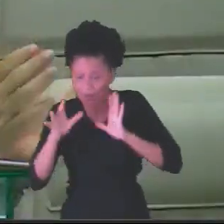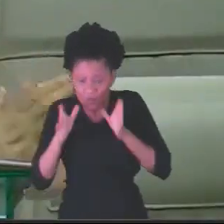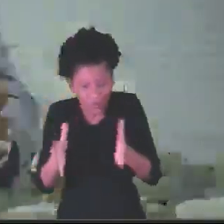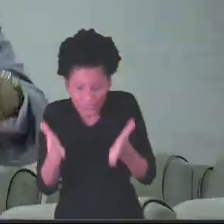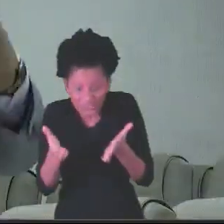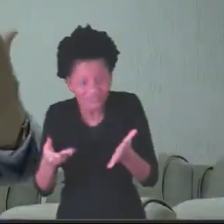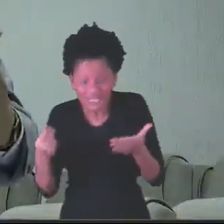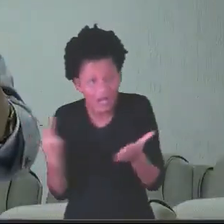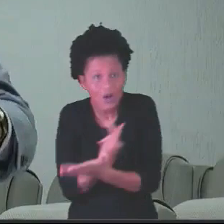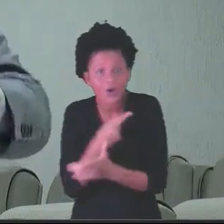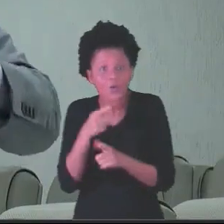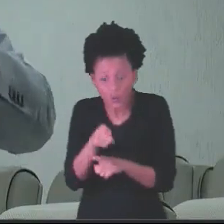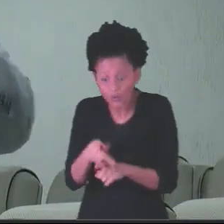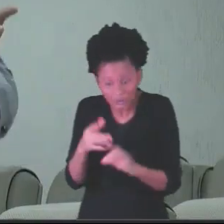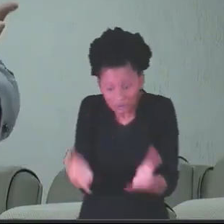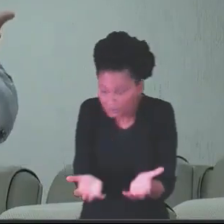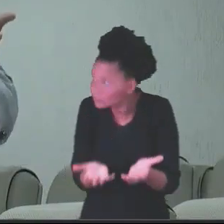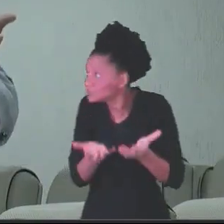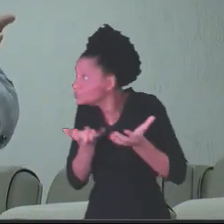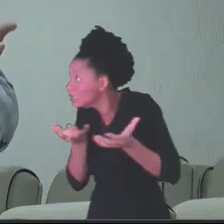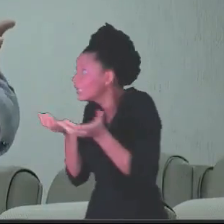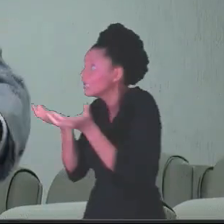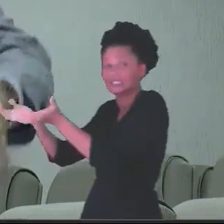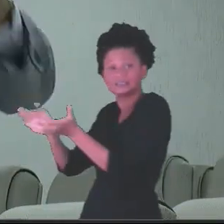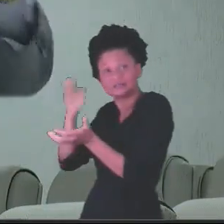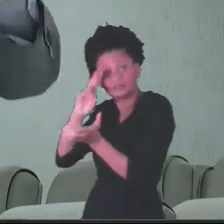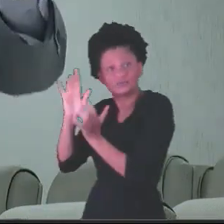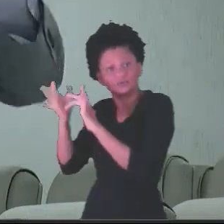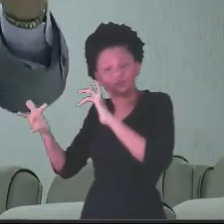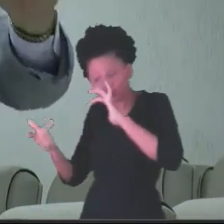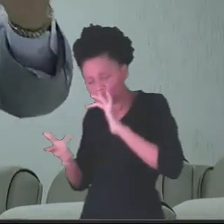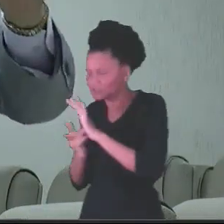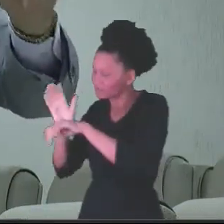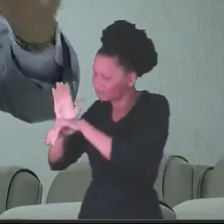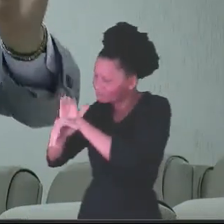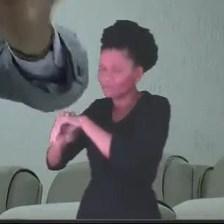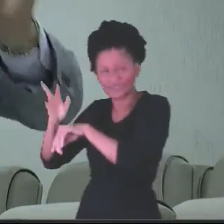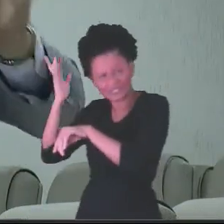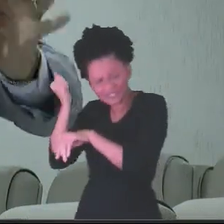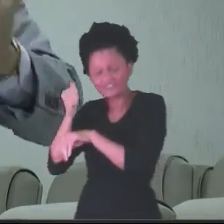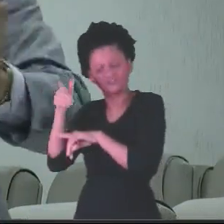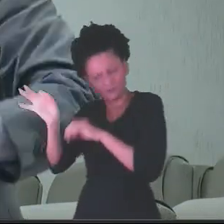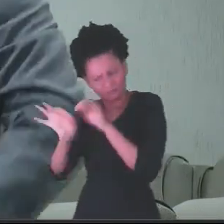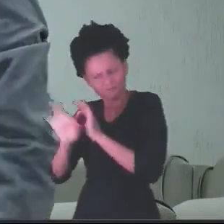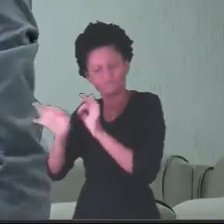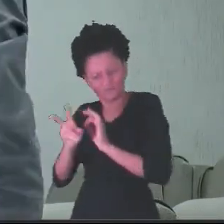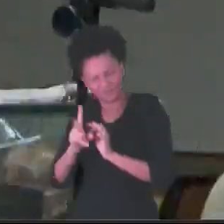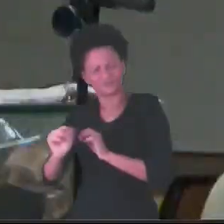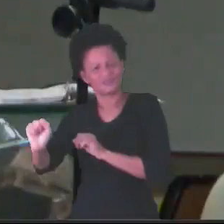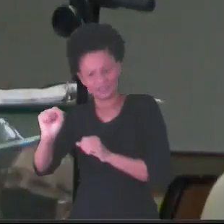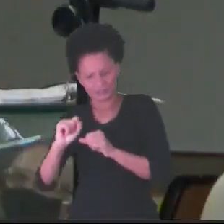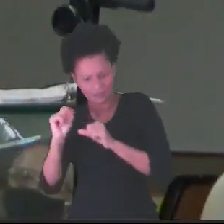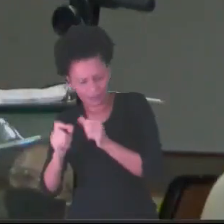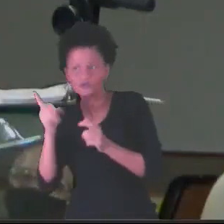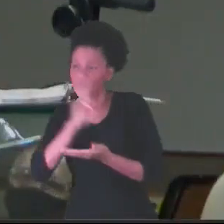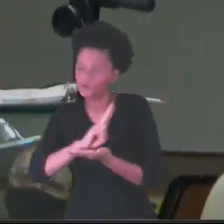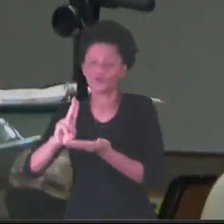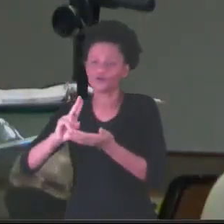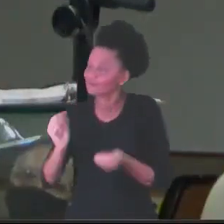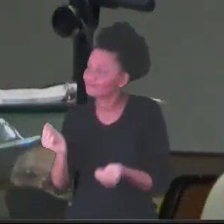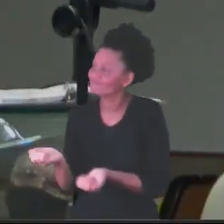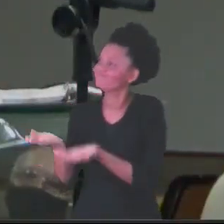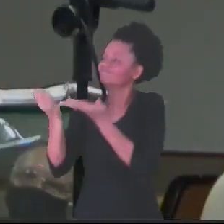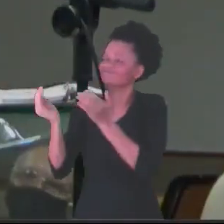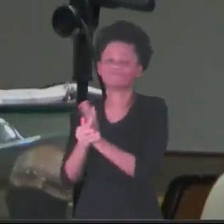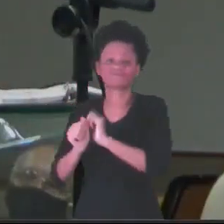pacote joga lança aos pés de jesus cristo e ele sabe desatar esse negócio e o nome dele vai ser